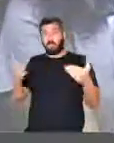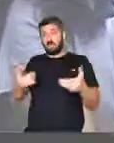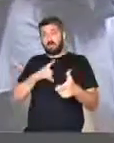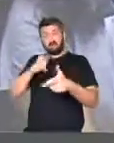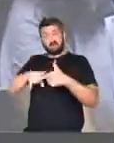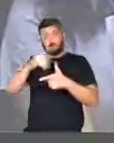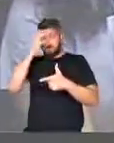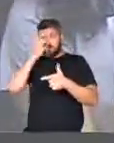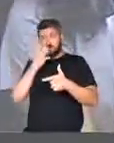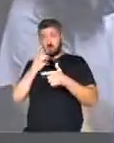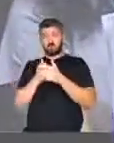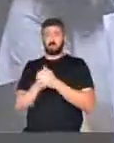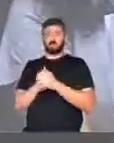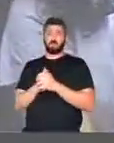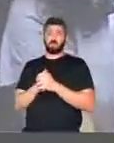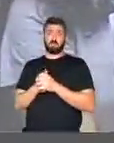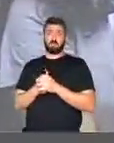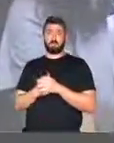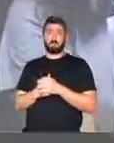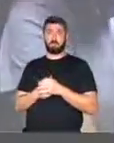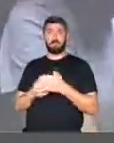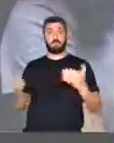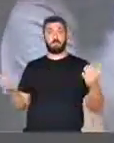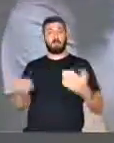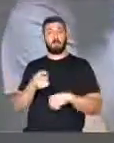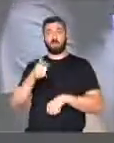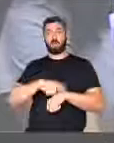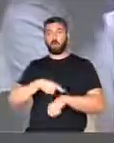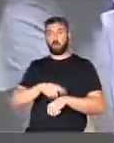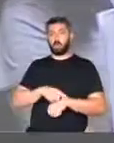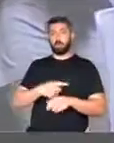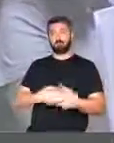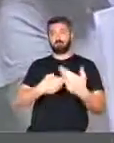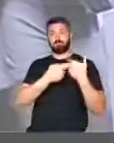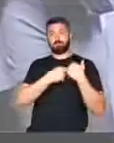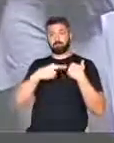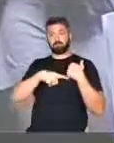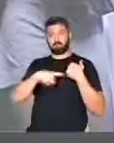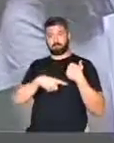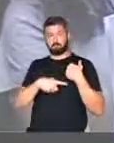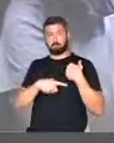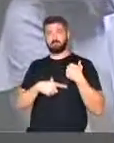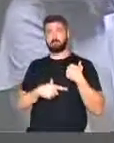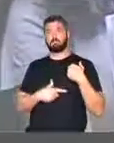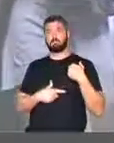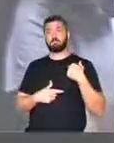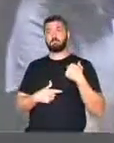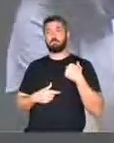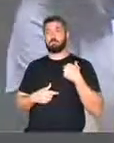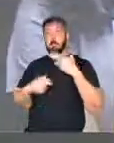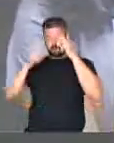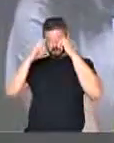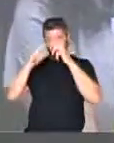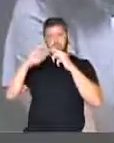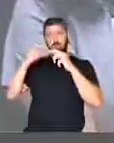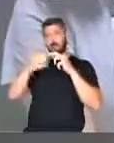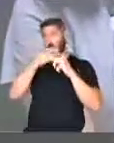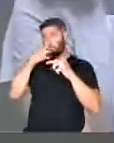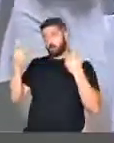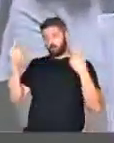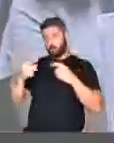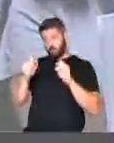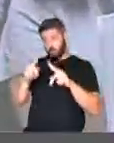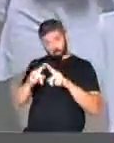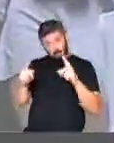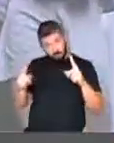está. Então está na hora de nós termos a responsabilidade, guardado o respeito a quem pensa ao